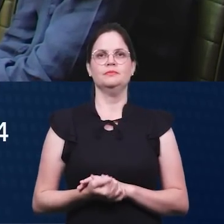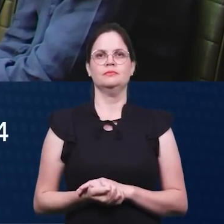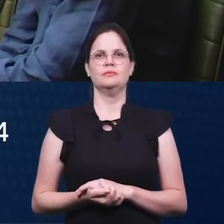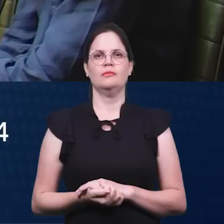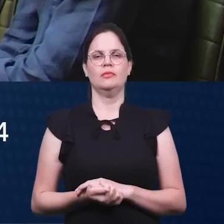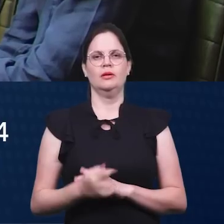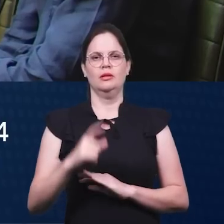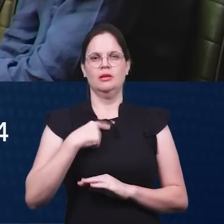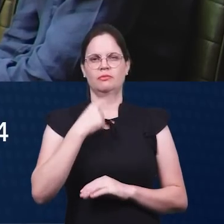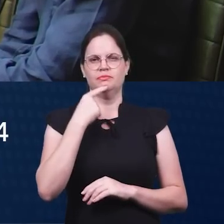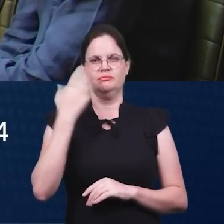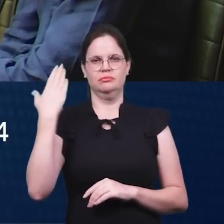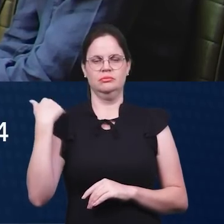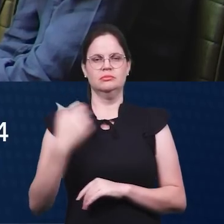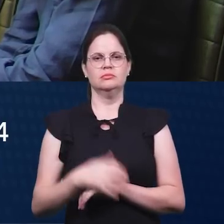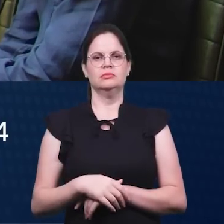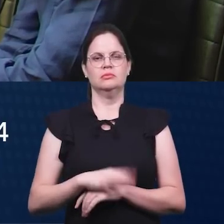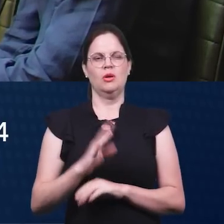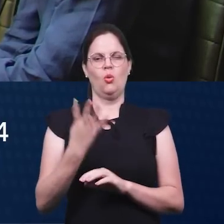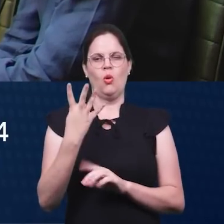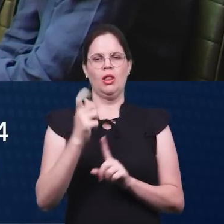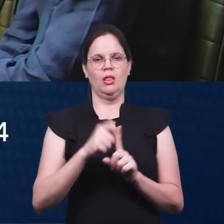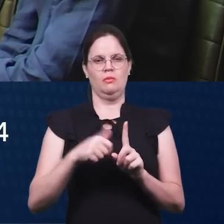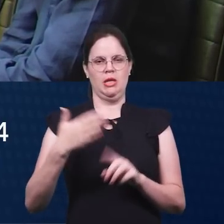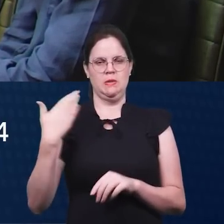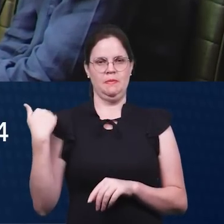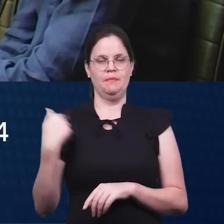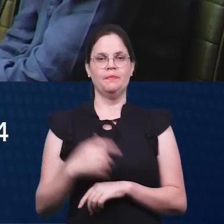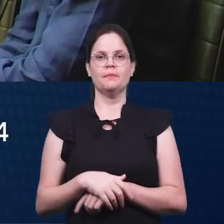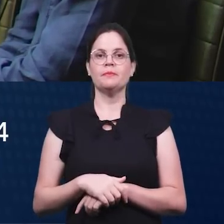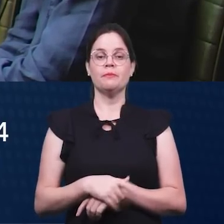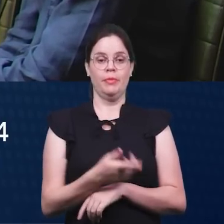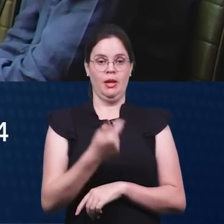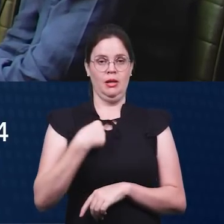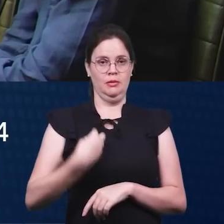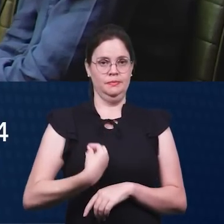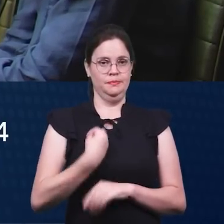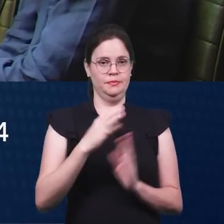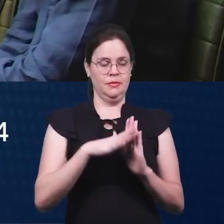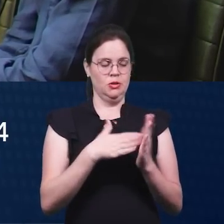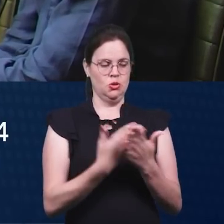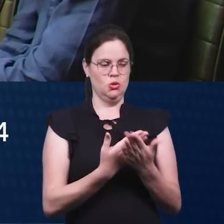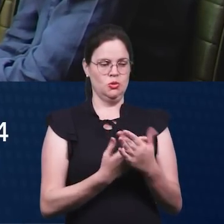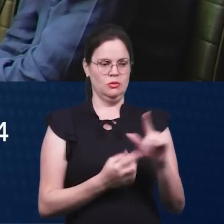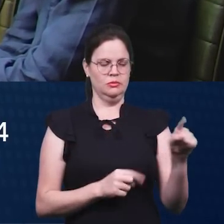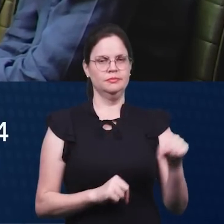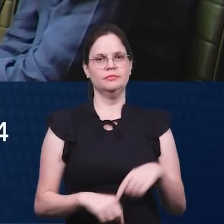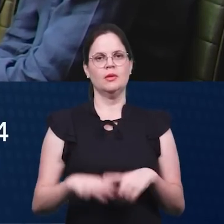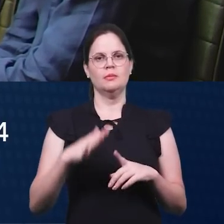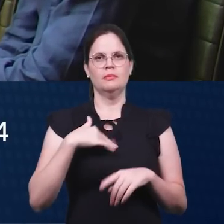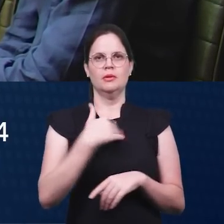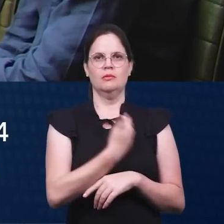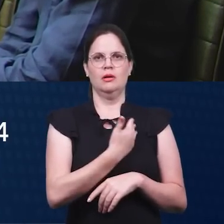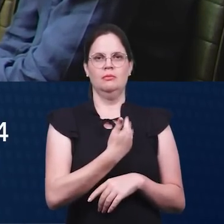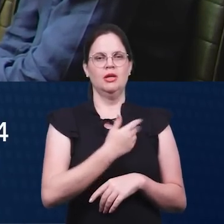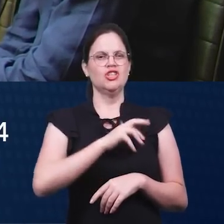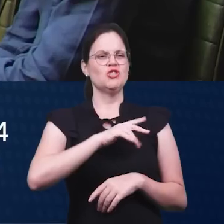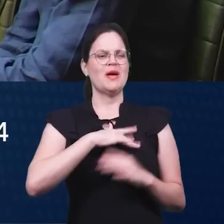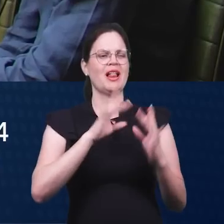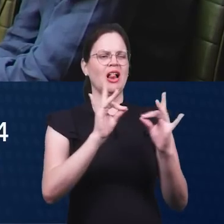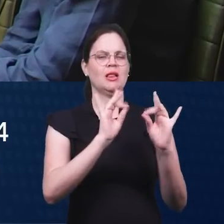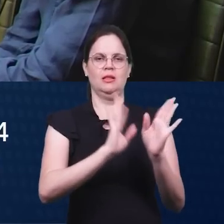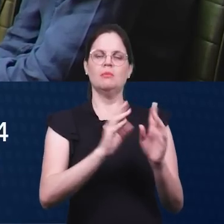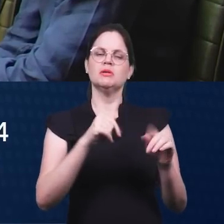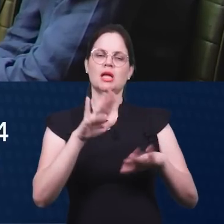até recente, foi uns 4 meses atrás. Eu tava na escola e eu tinha um colega, a gente não era tão amigo assim, mas